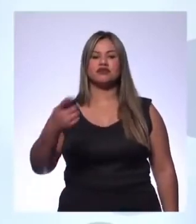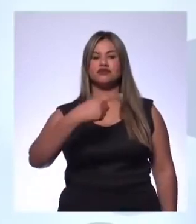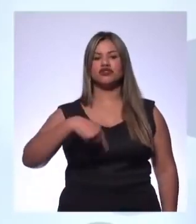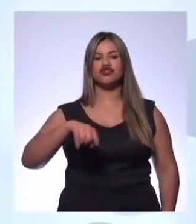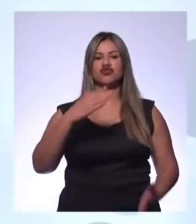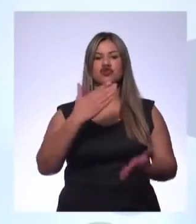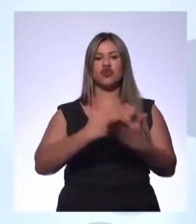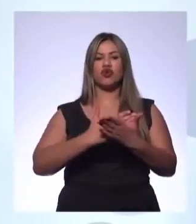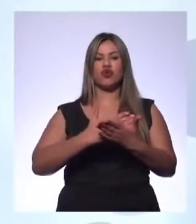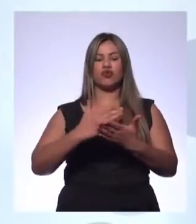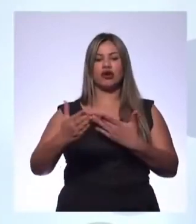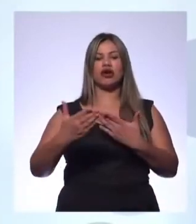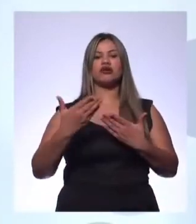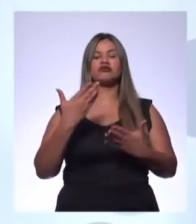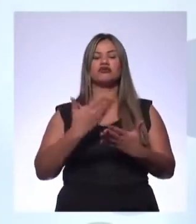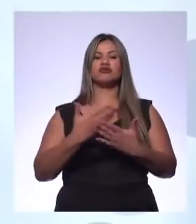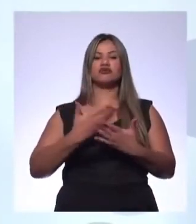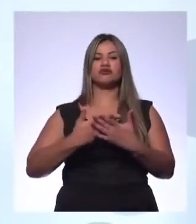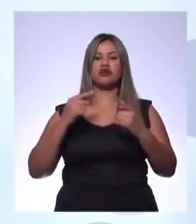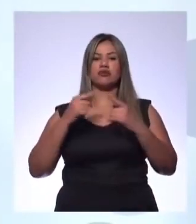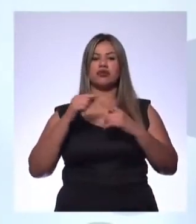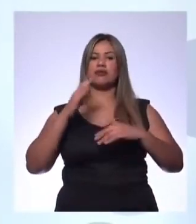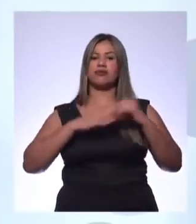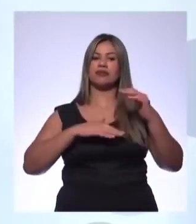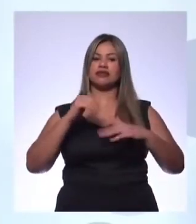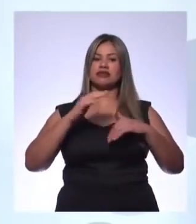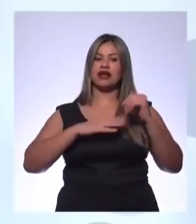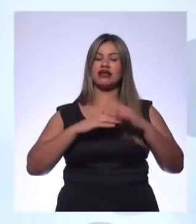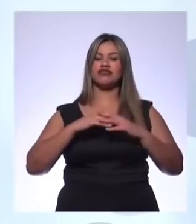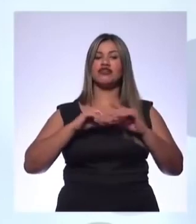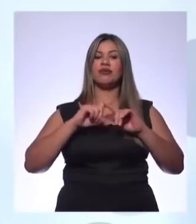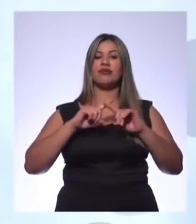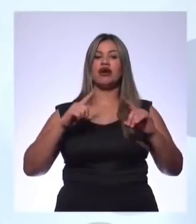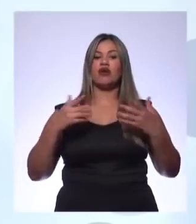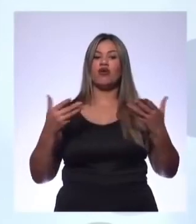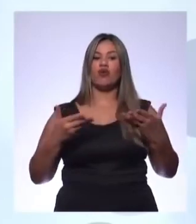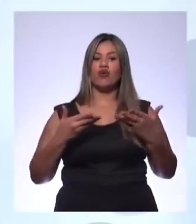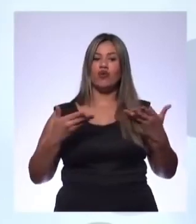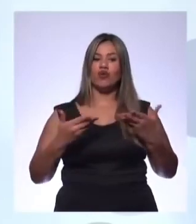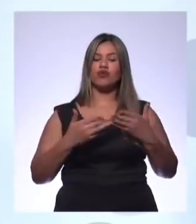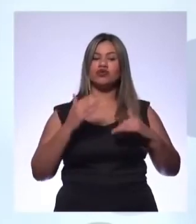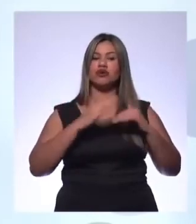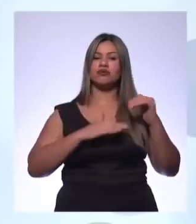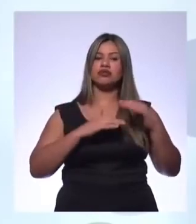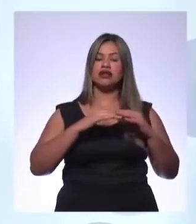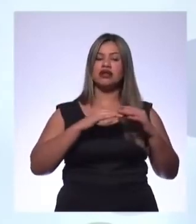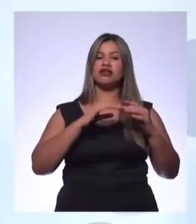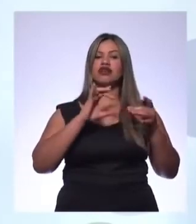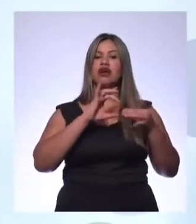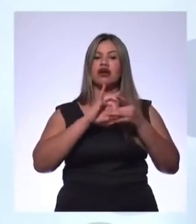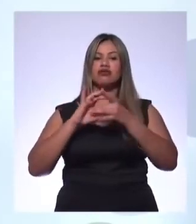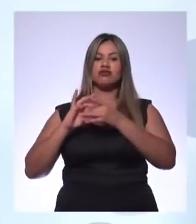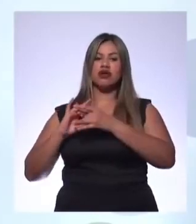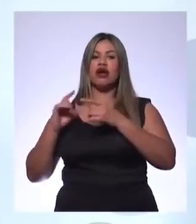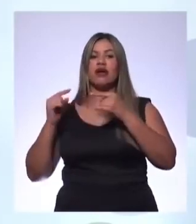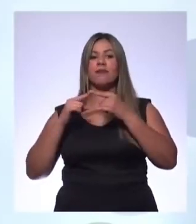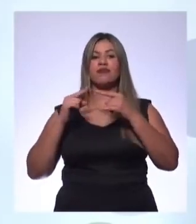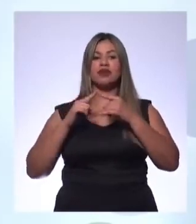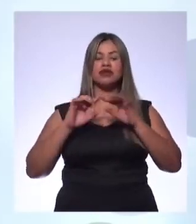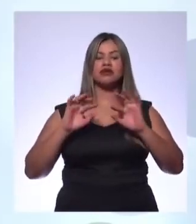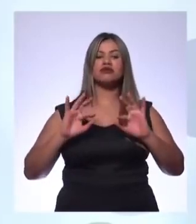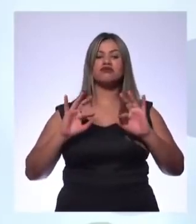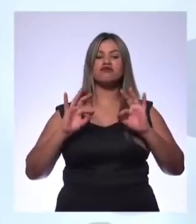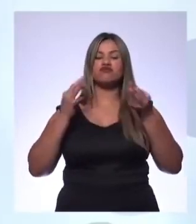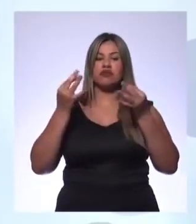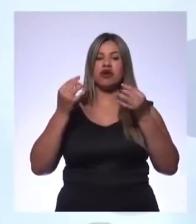a aula dizendo qual é a habilidade. Mas hoje, a nossa aula ela está sob o contexto de uma comemoração que ocorreu no